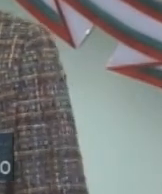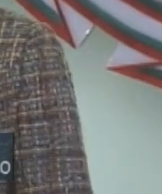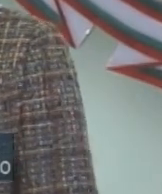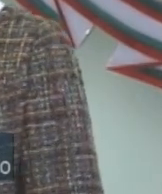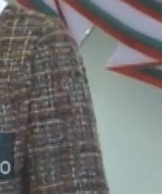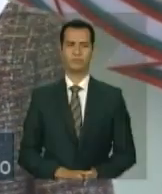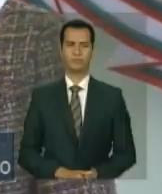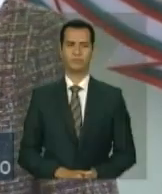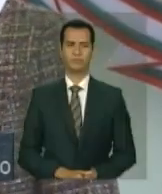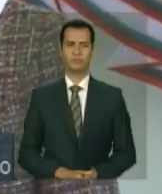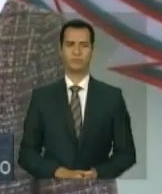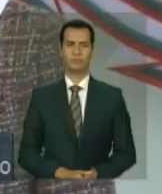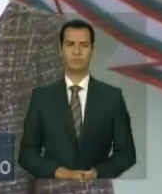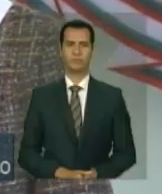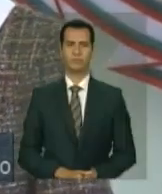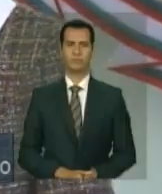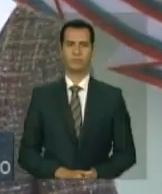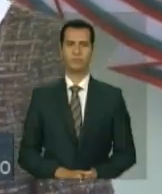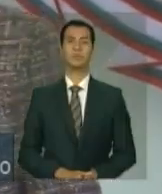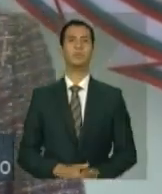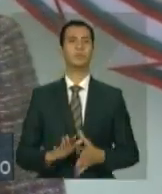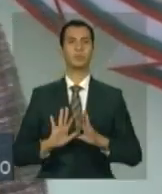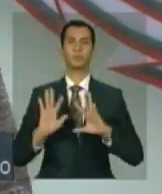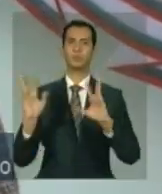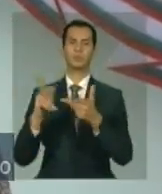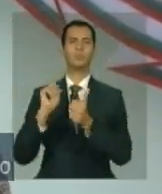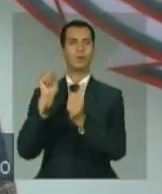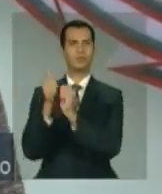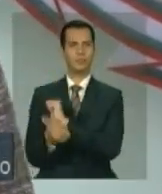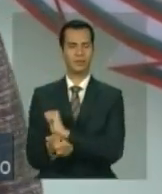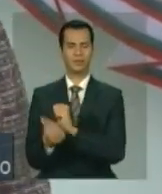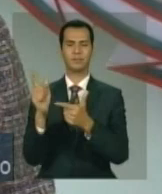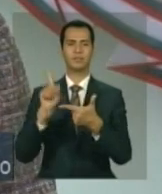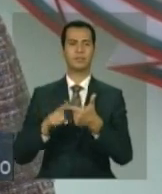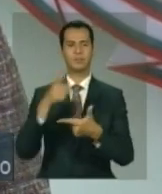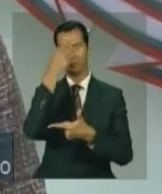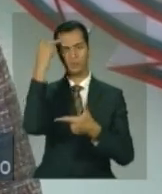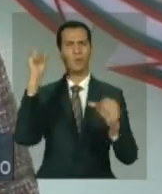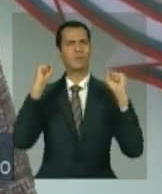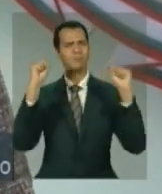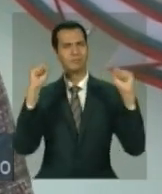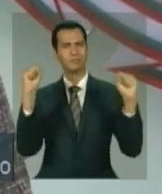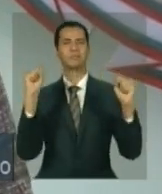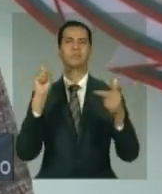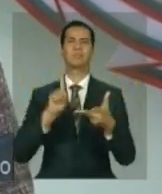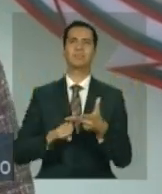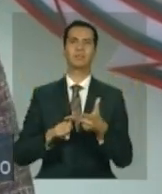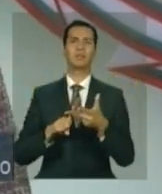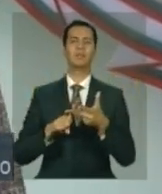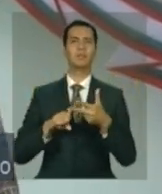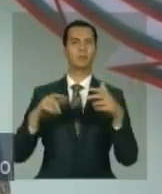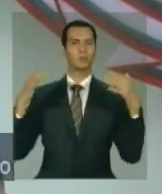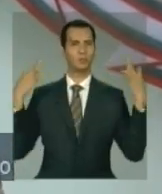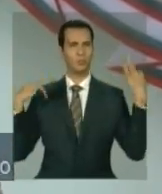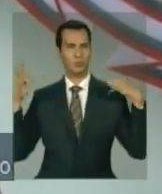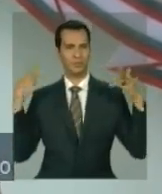Os atletas, torcedores, jogadores e turistas búlgaros.